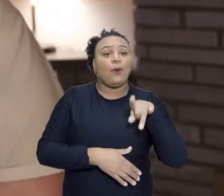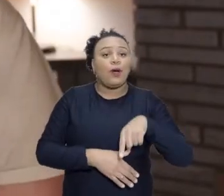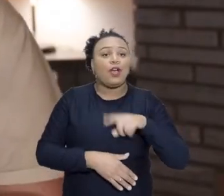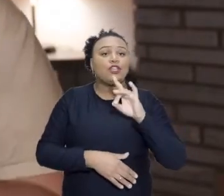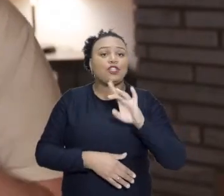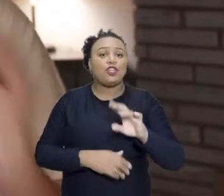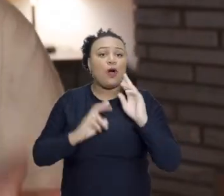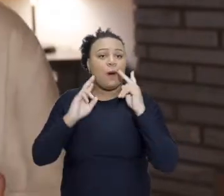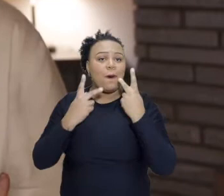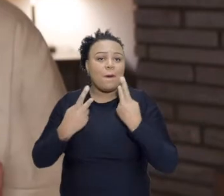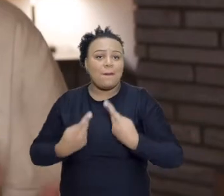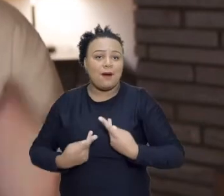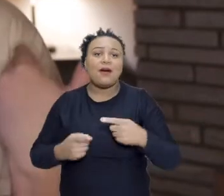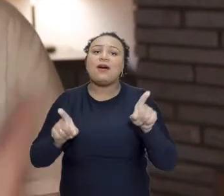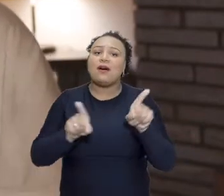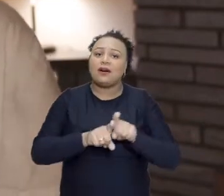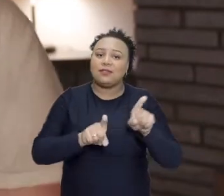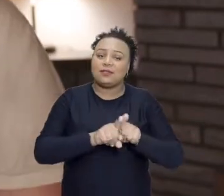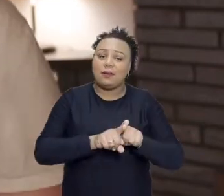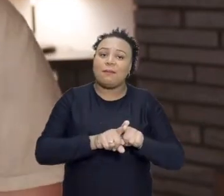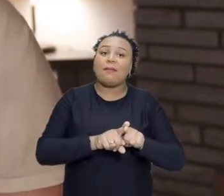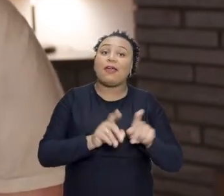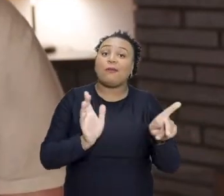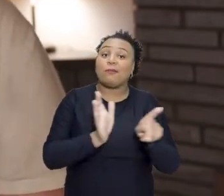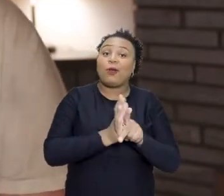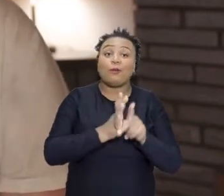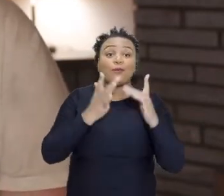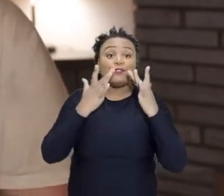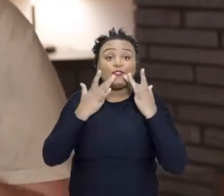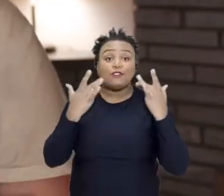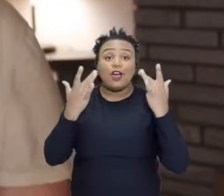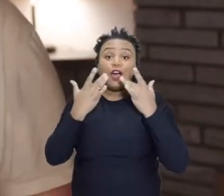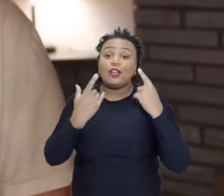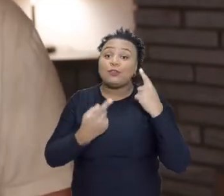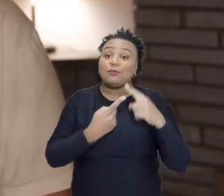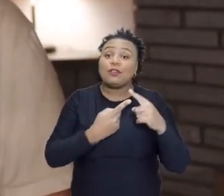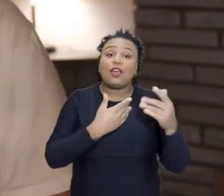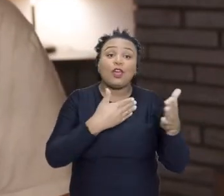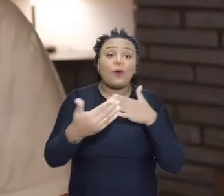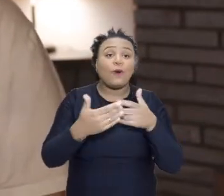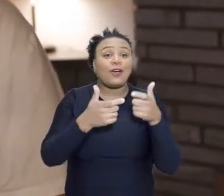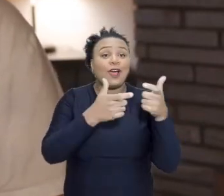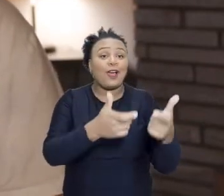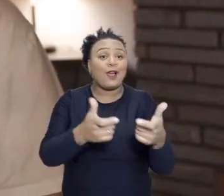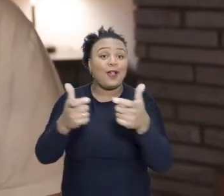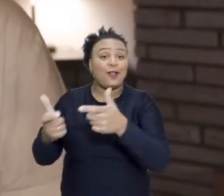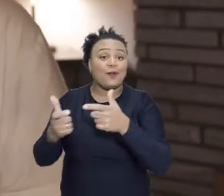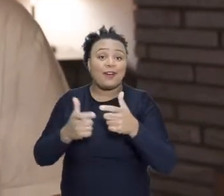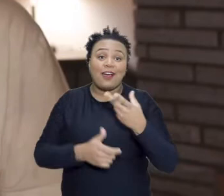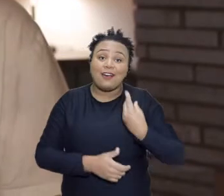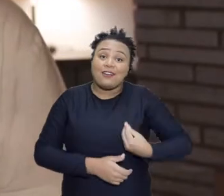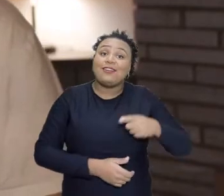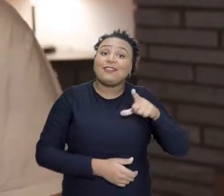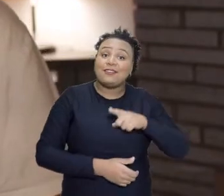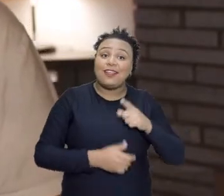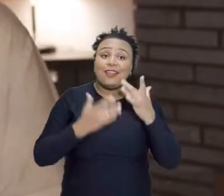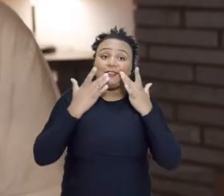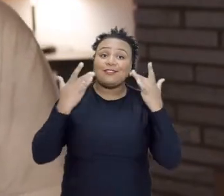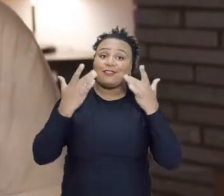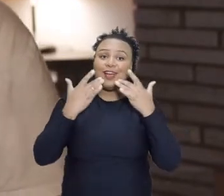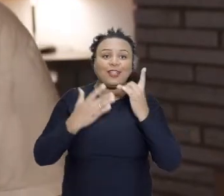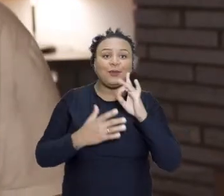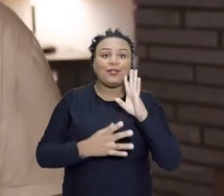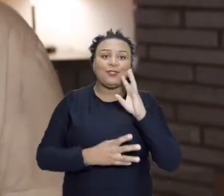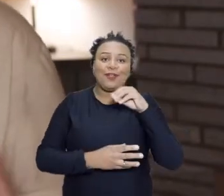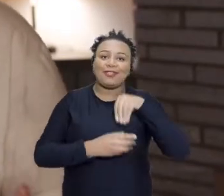ser humano, como também do teatro, porque ele tá em qualquer parte que a gente tiver. Ele não tá só apenas no teatro,